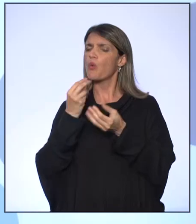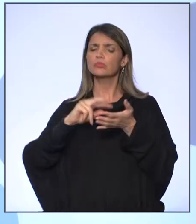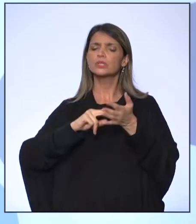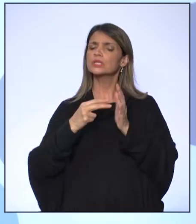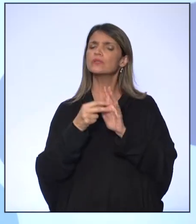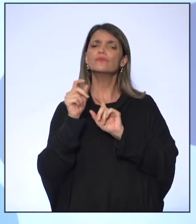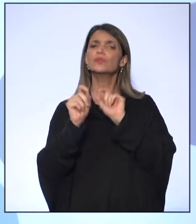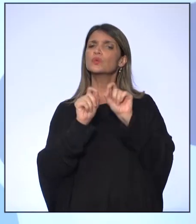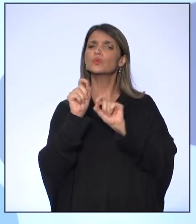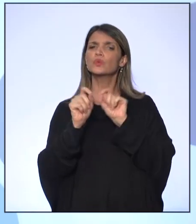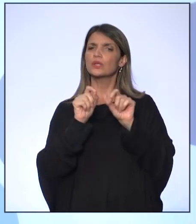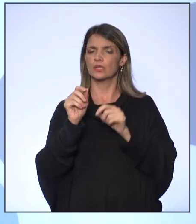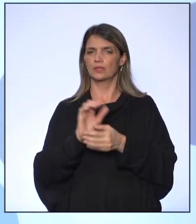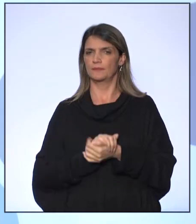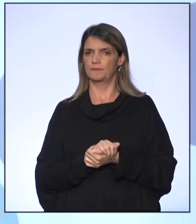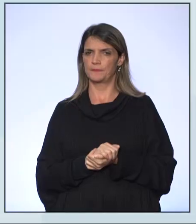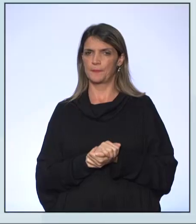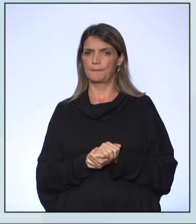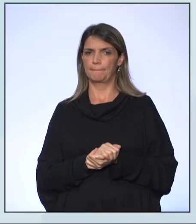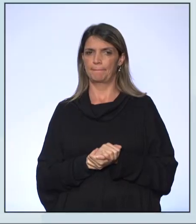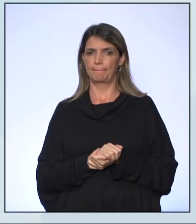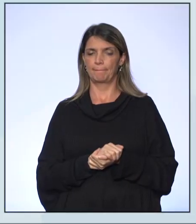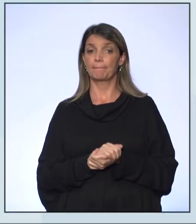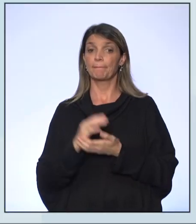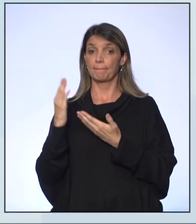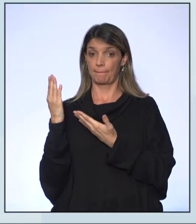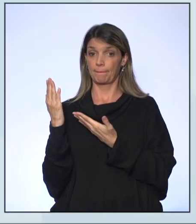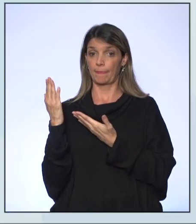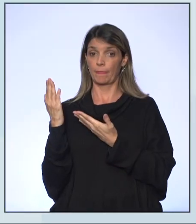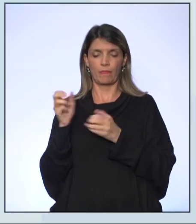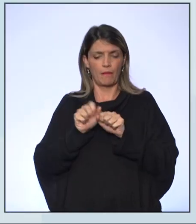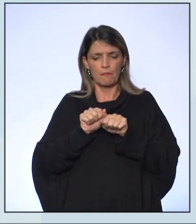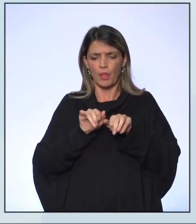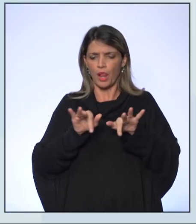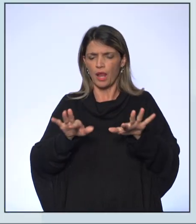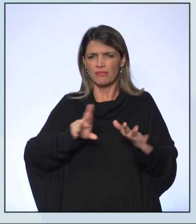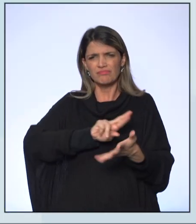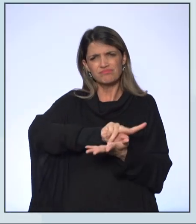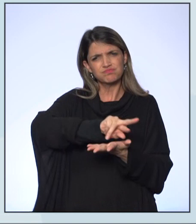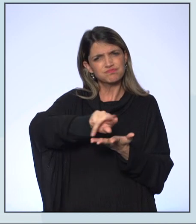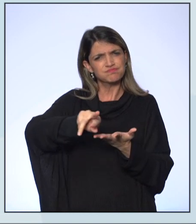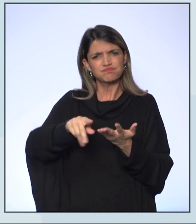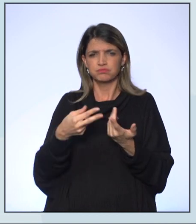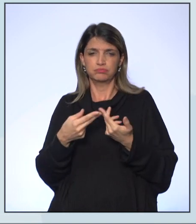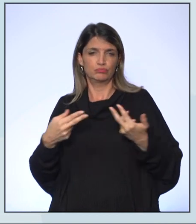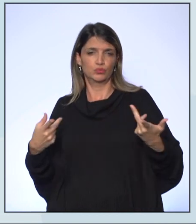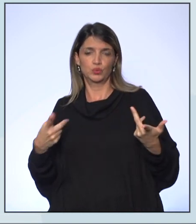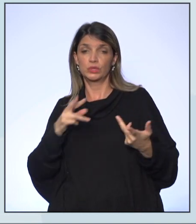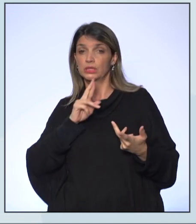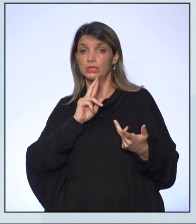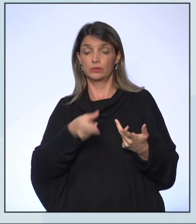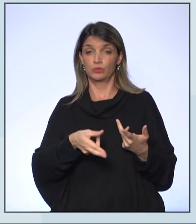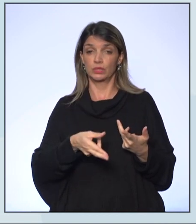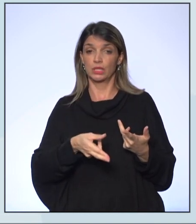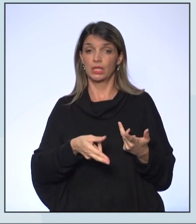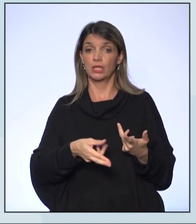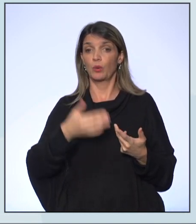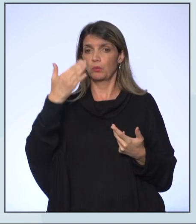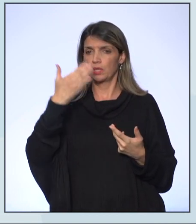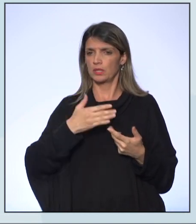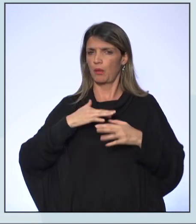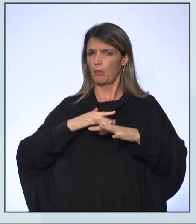estamos abrangendo aqui como eletricidade, tá? Porque eletricidade ela abrange uma variedade de fenômenos resultantes da presença e do